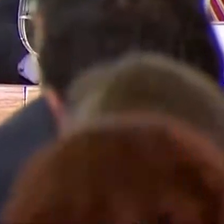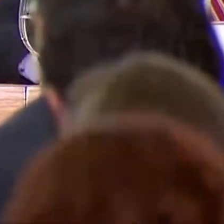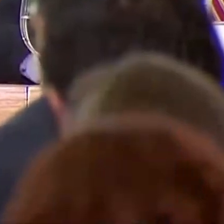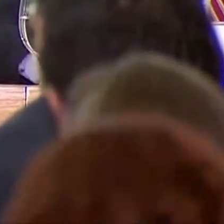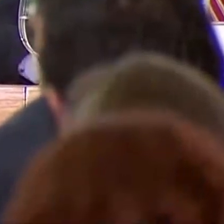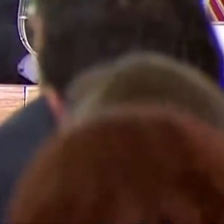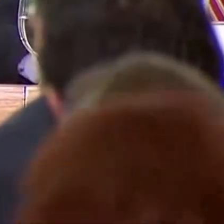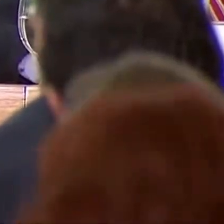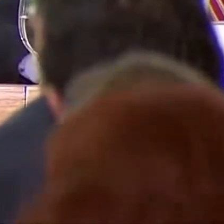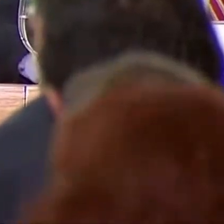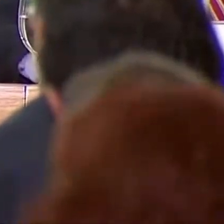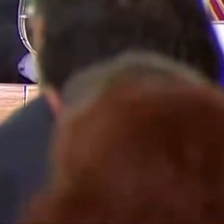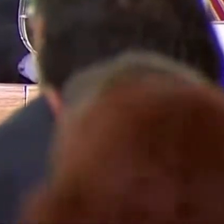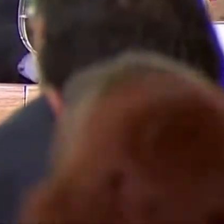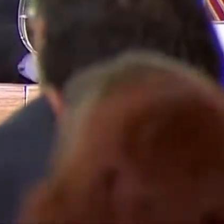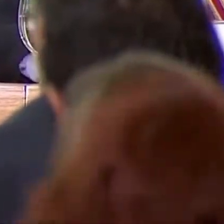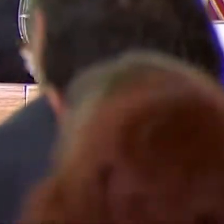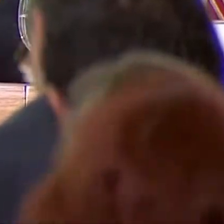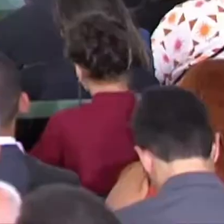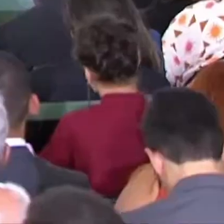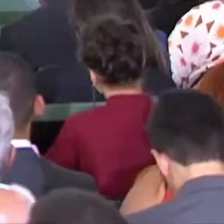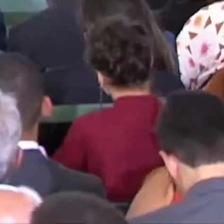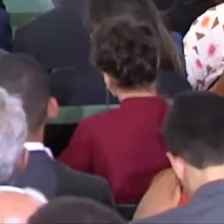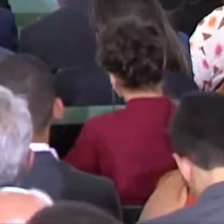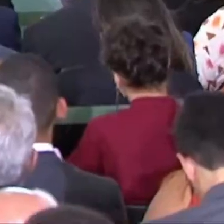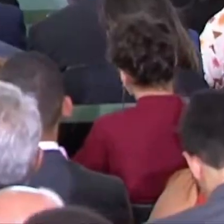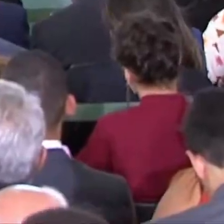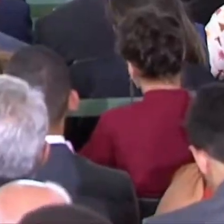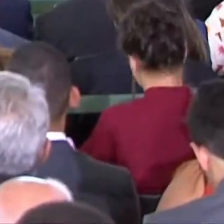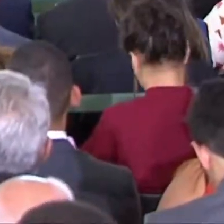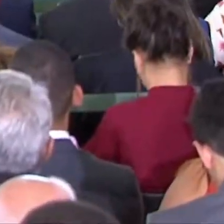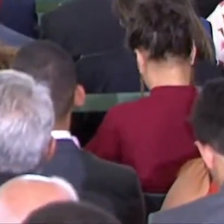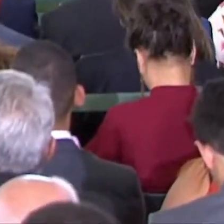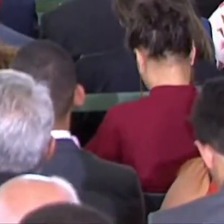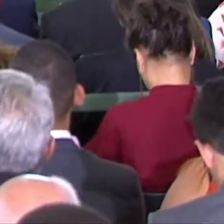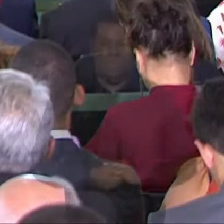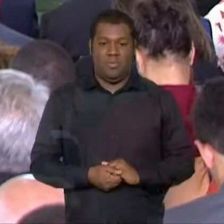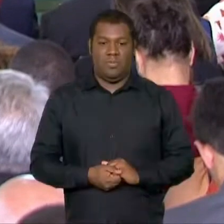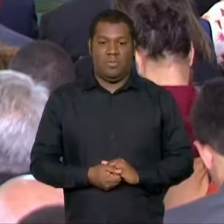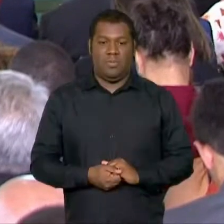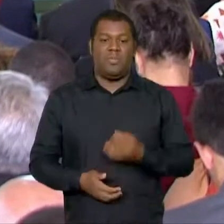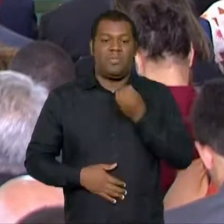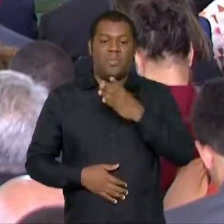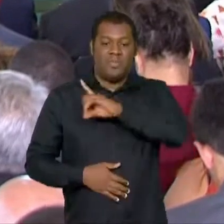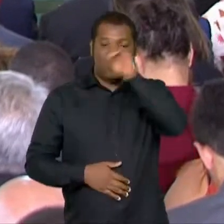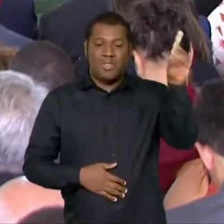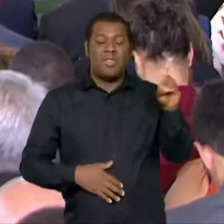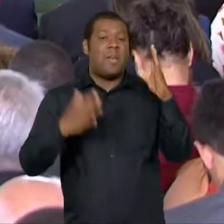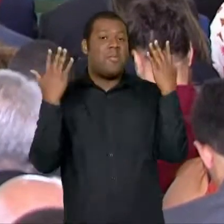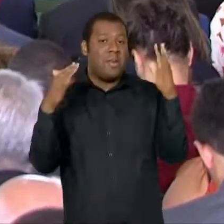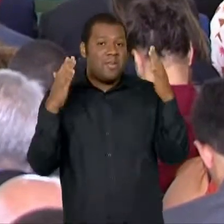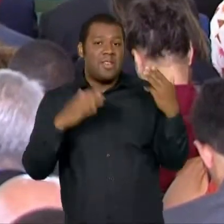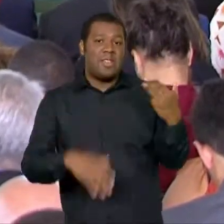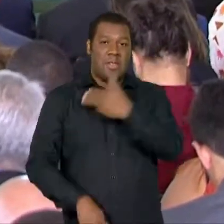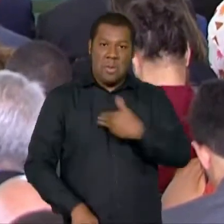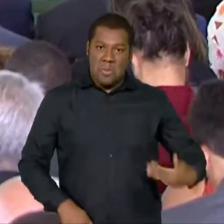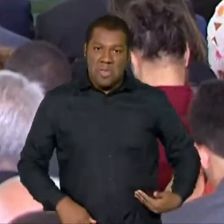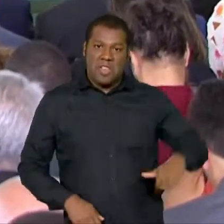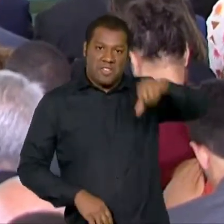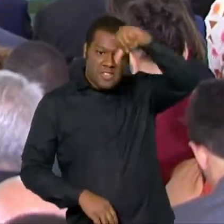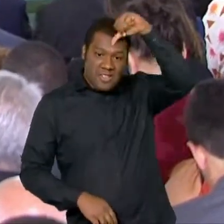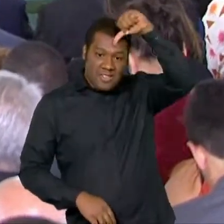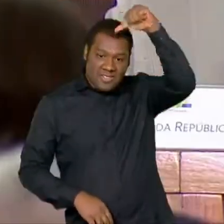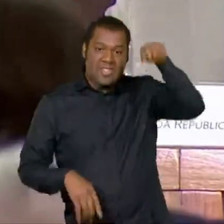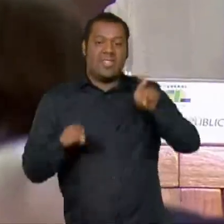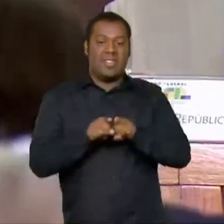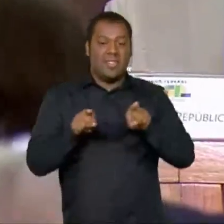ruim Bom dia a todos parabenizar a ministra esté saudar o presidente Lula e dizer que